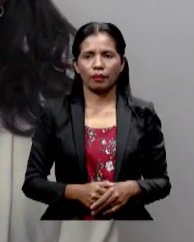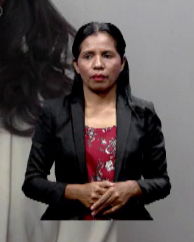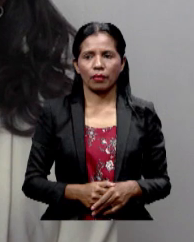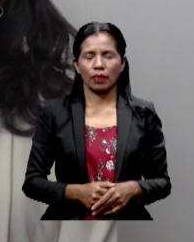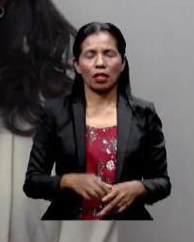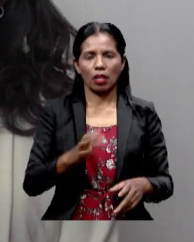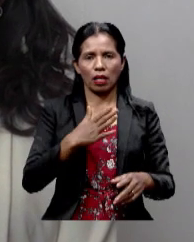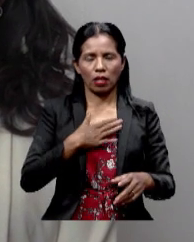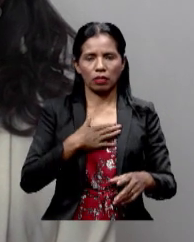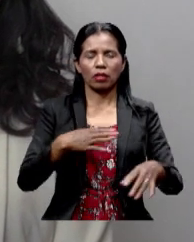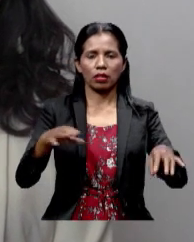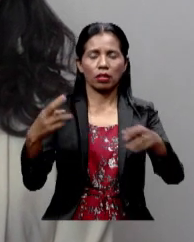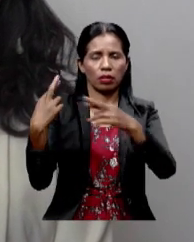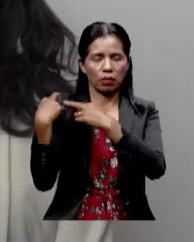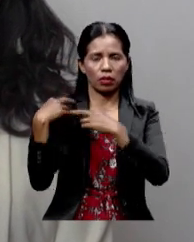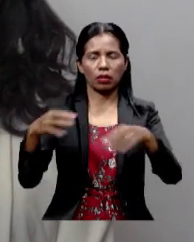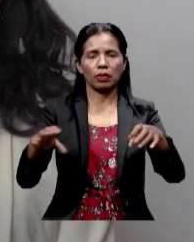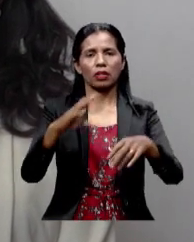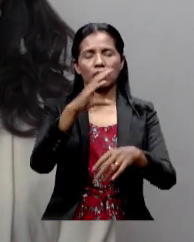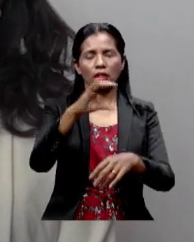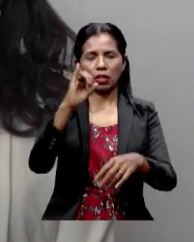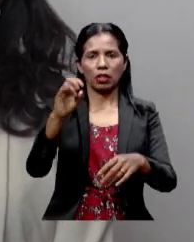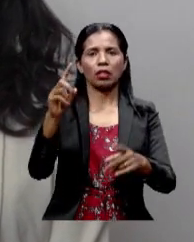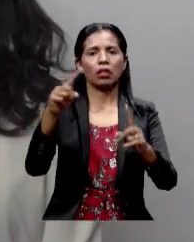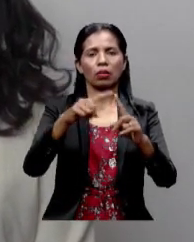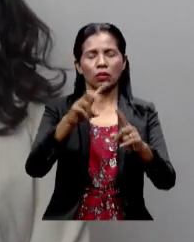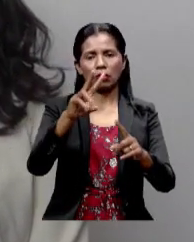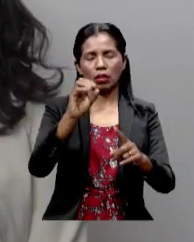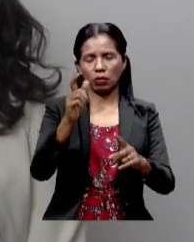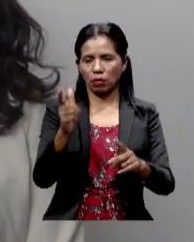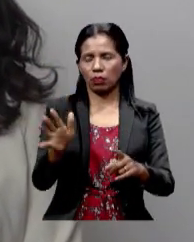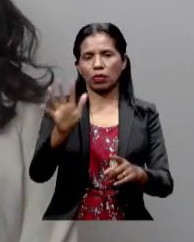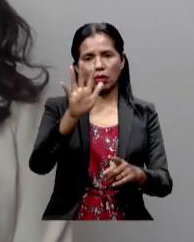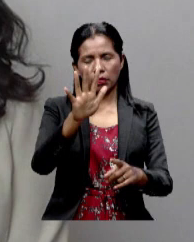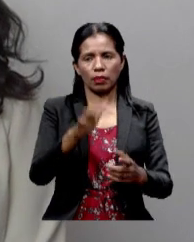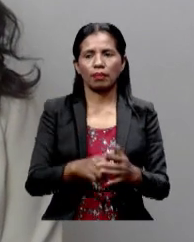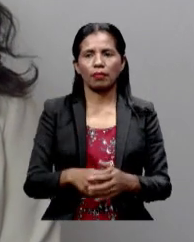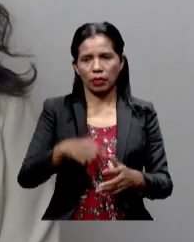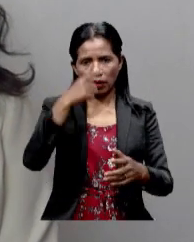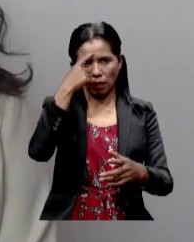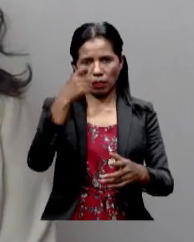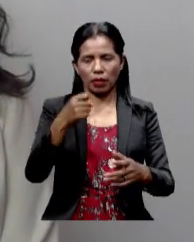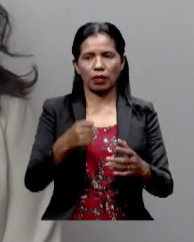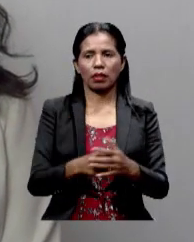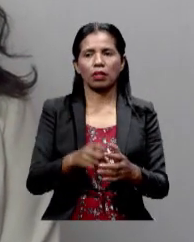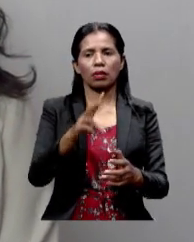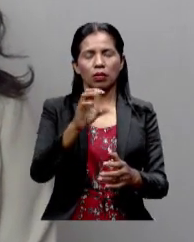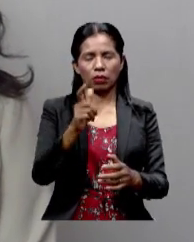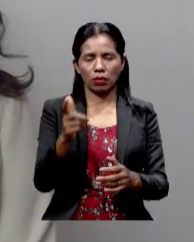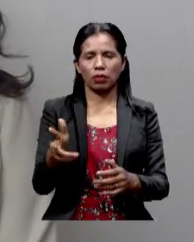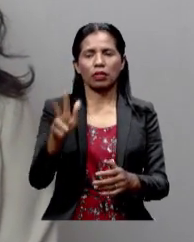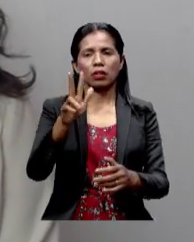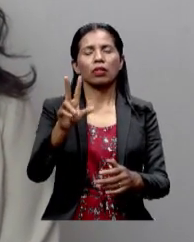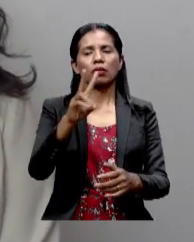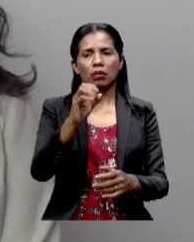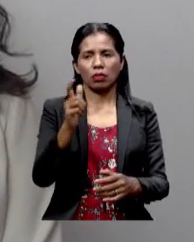mandato irané, Conselho de Imprensa nian irané, to é 2025. Também 2023 to